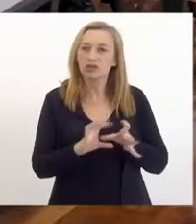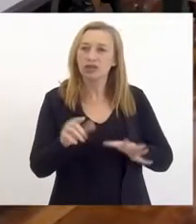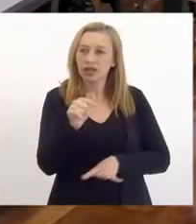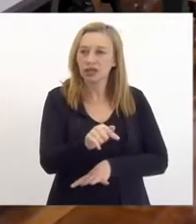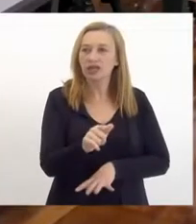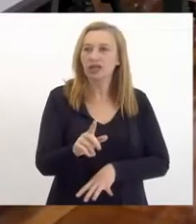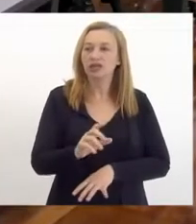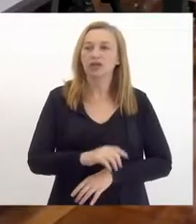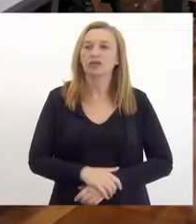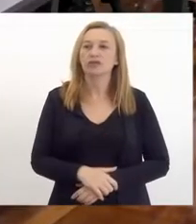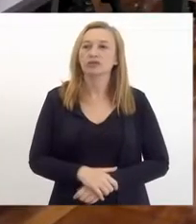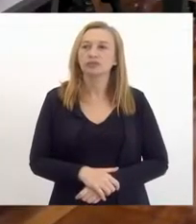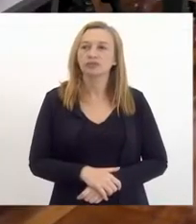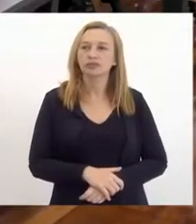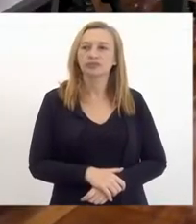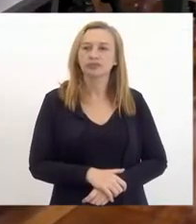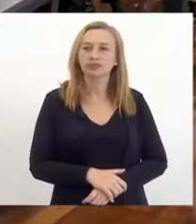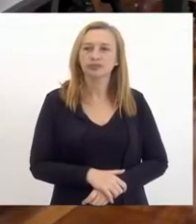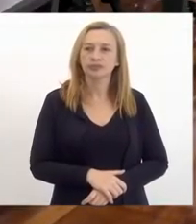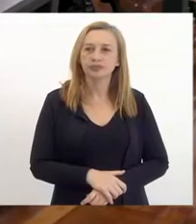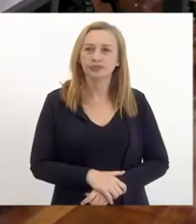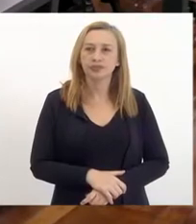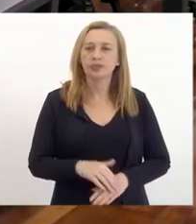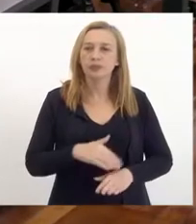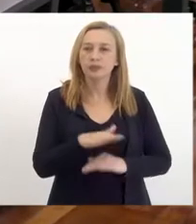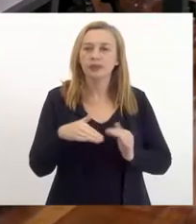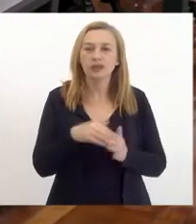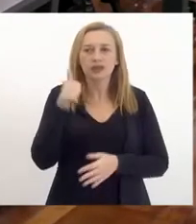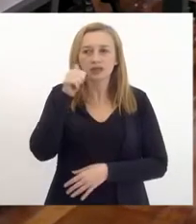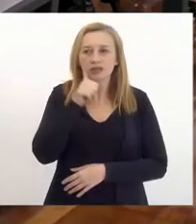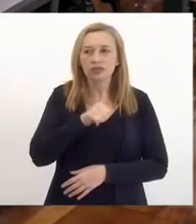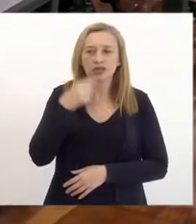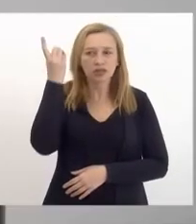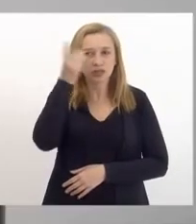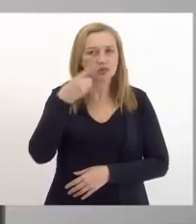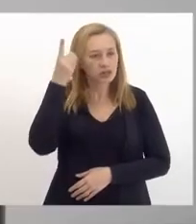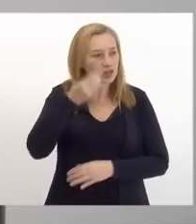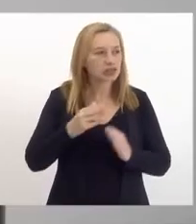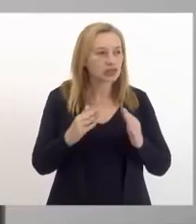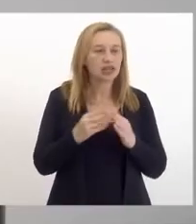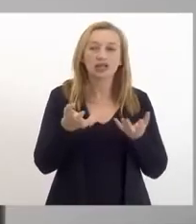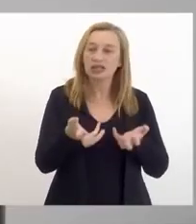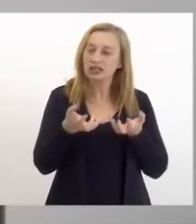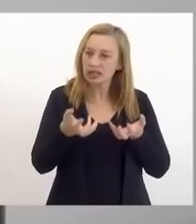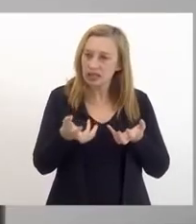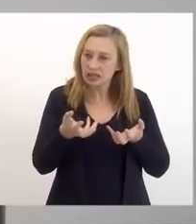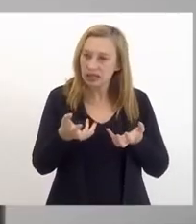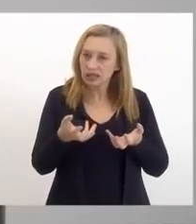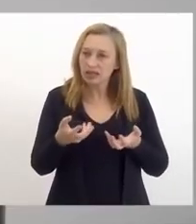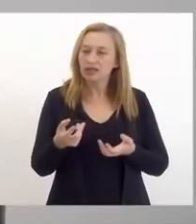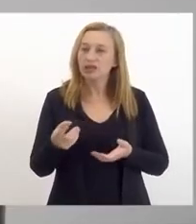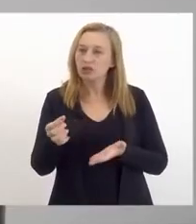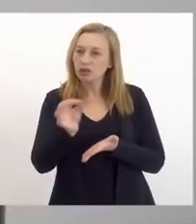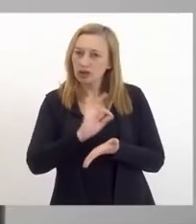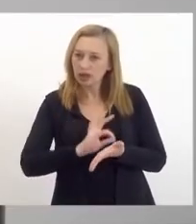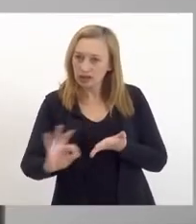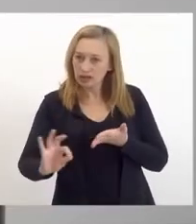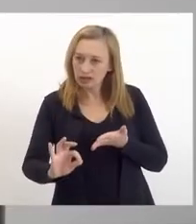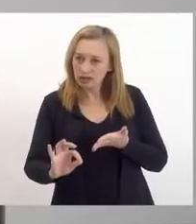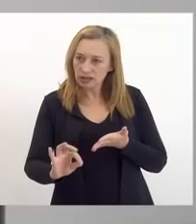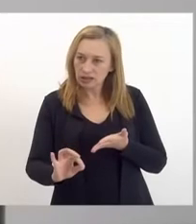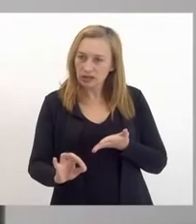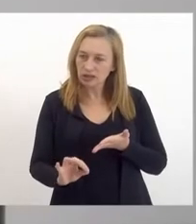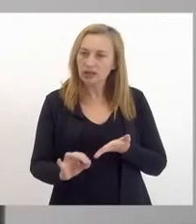que todas as mulheres deputadas dessa casa que queiram, né, assinar, e